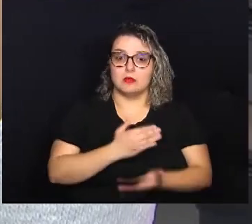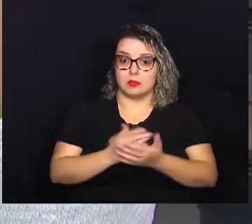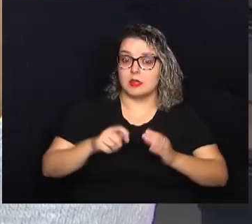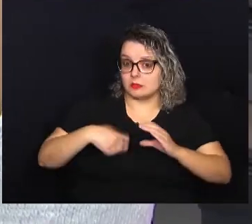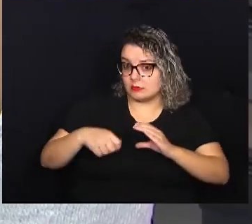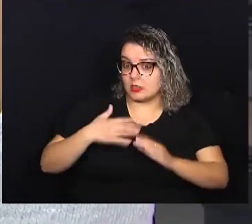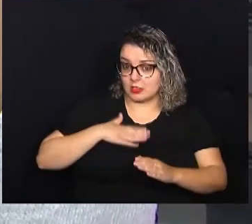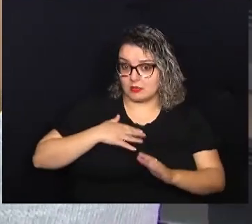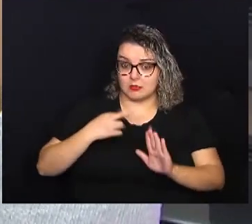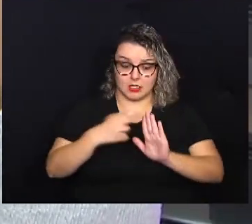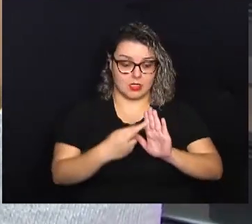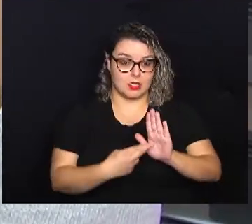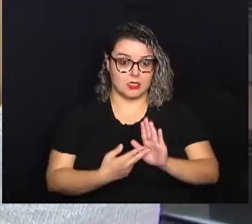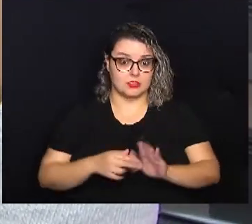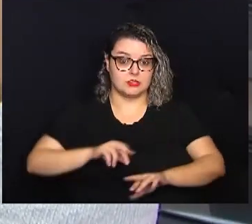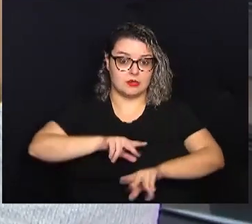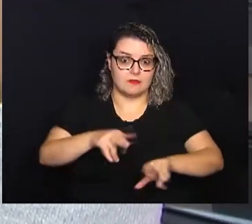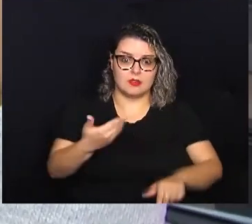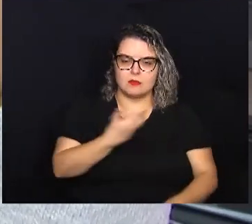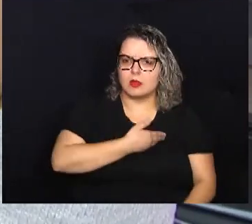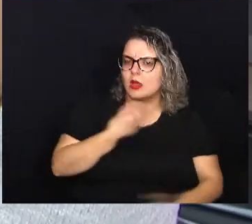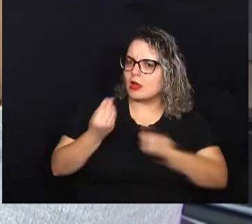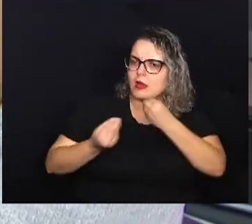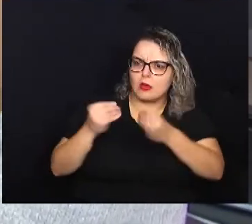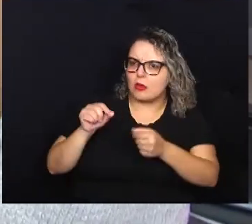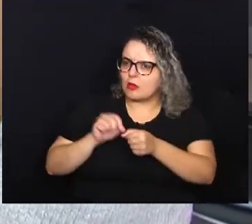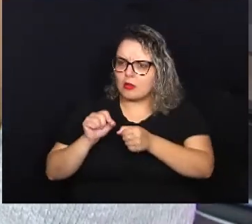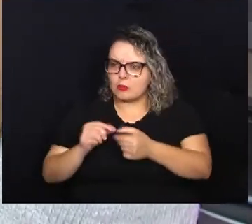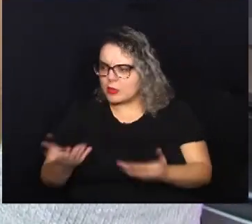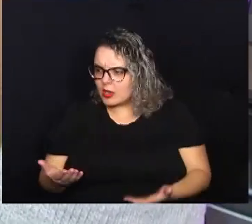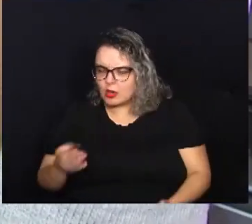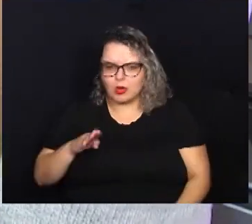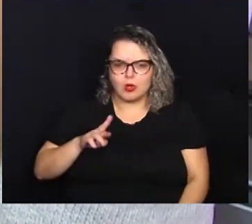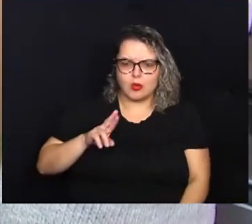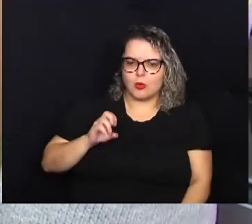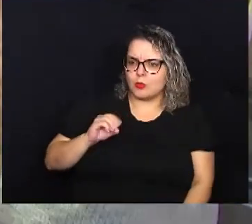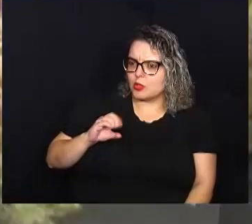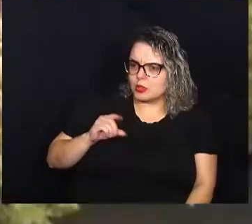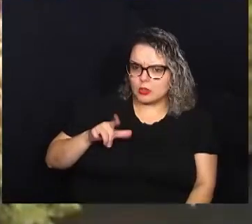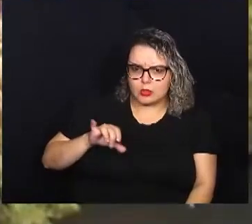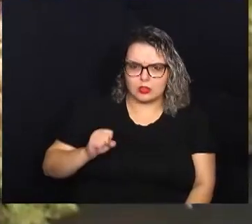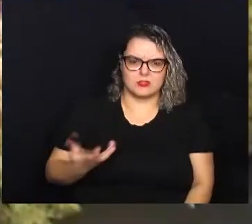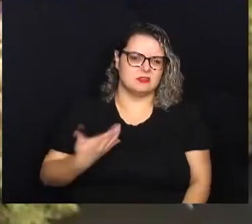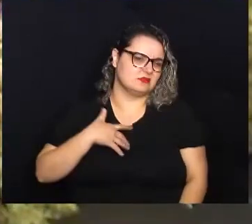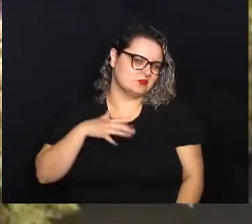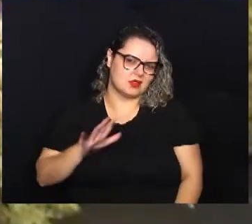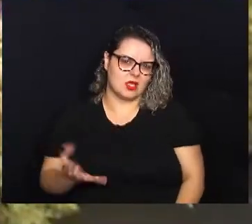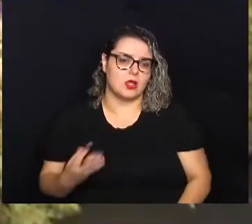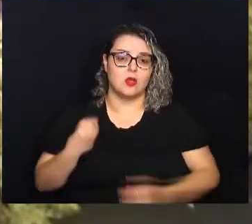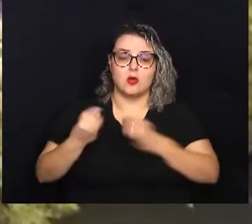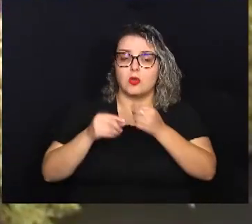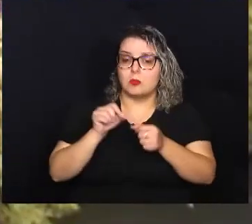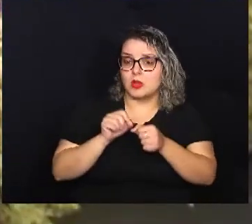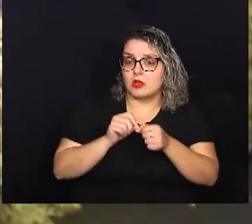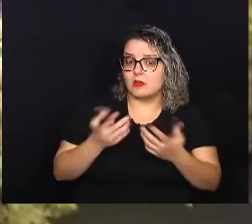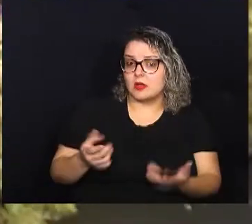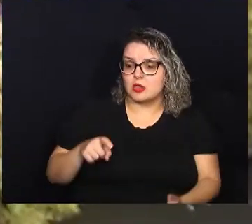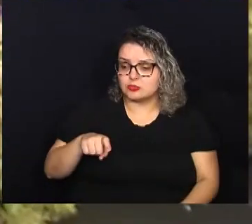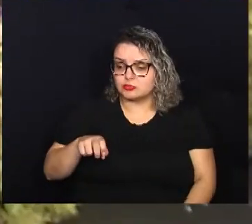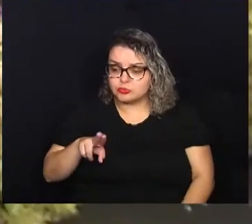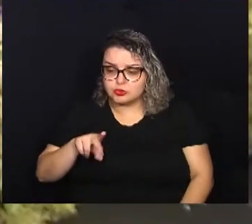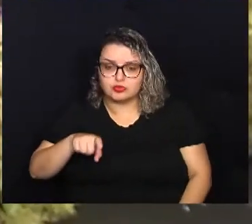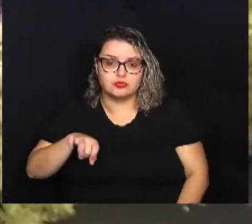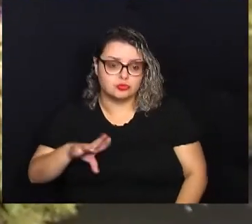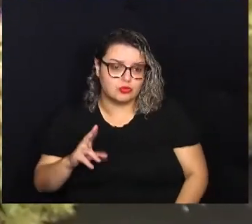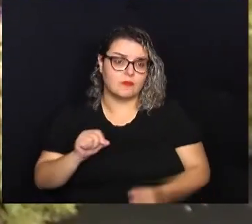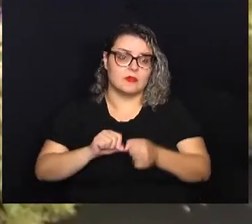minhas receitas porque tinha muito amigo que falou nossa como é que você faz o brócolis fica gostoso eu não gosto como é que você faz um chuchu fica gostoso